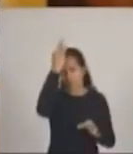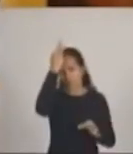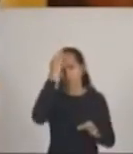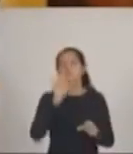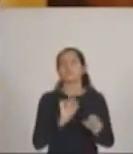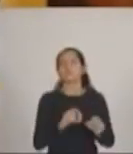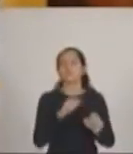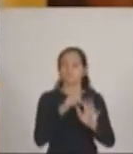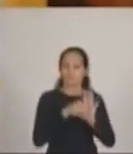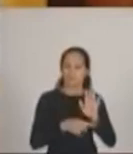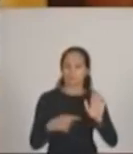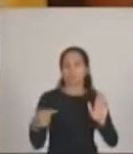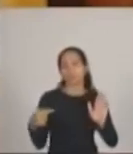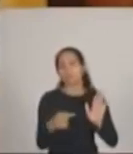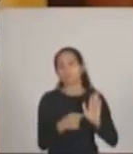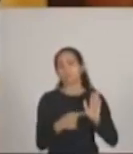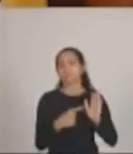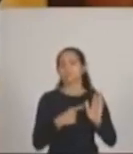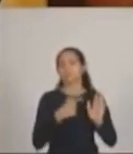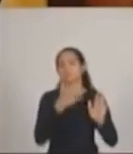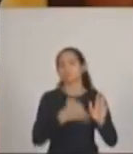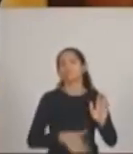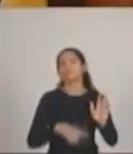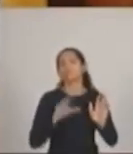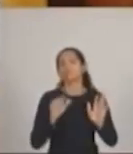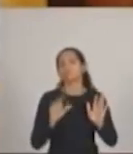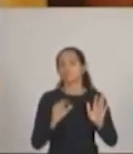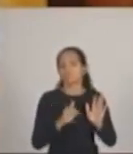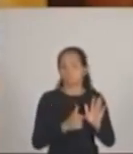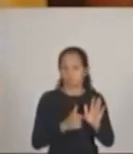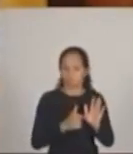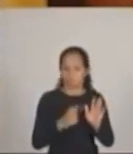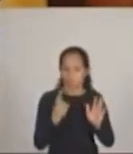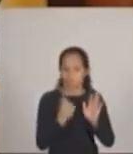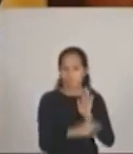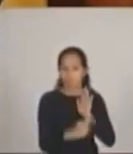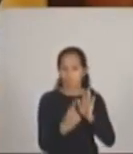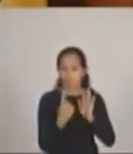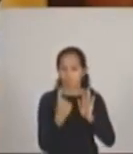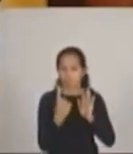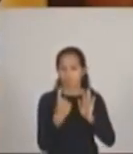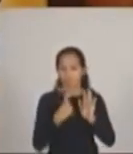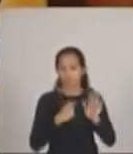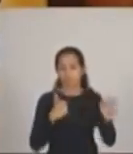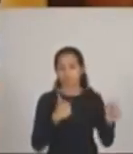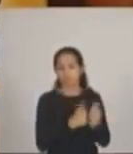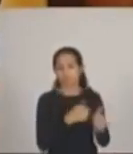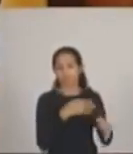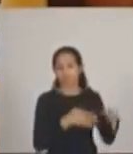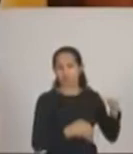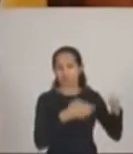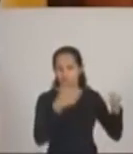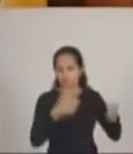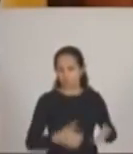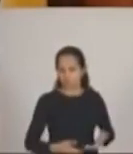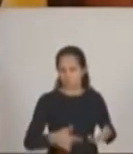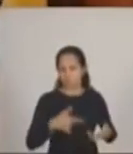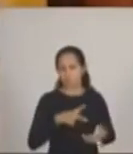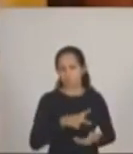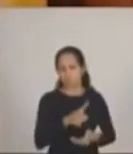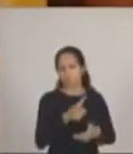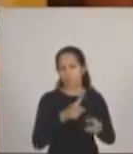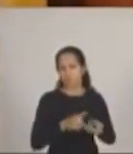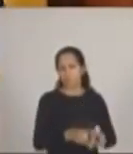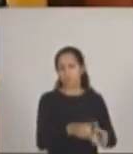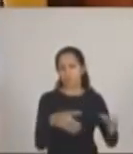Esse projeto, ele diz que, no seu parágrafo único, o Tribunal de Justiça manterá uma